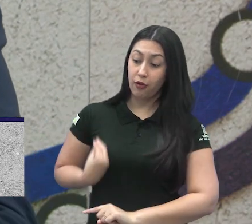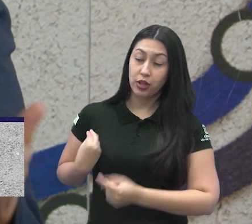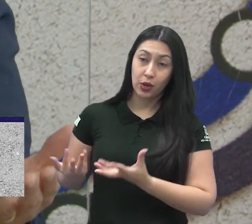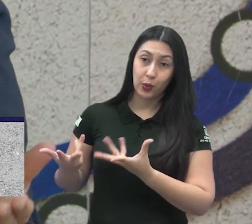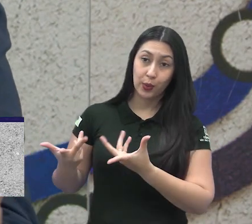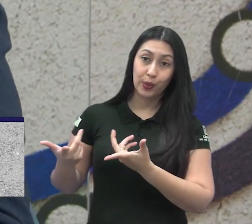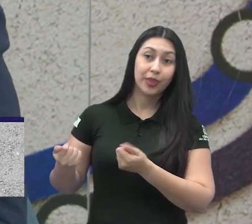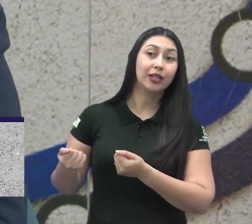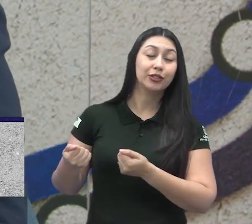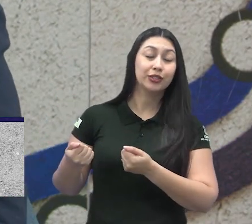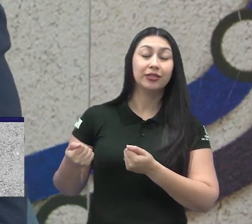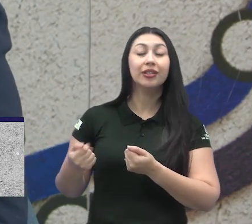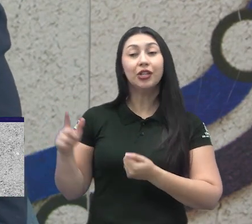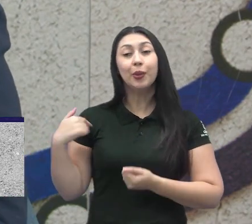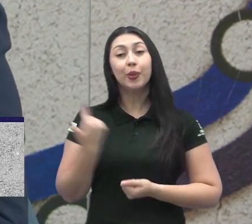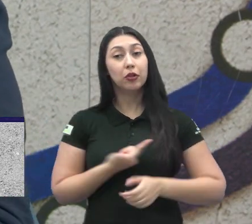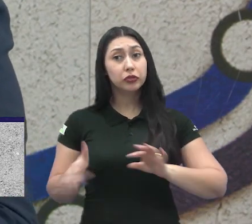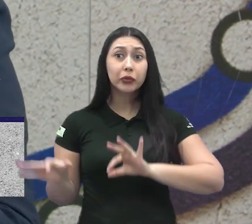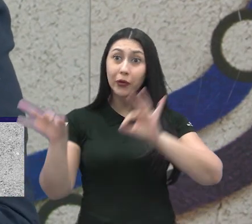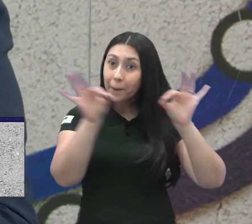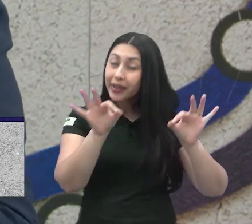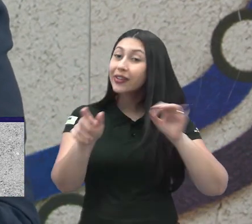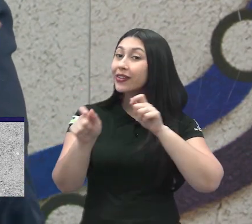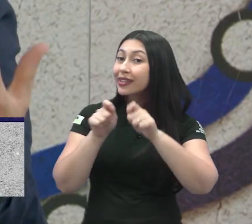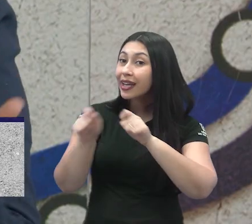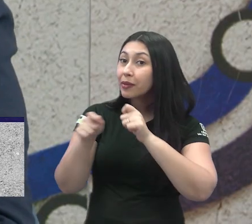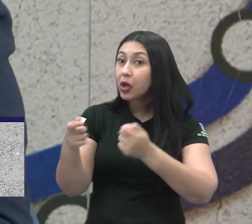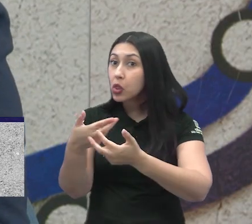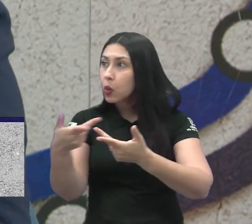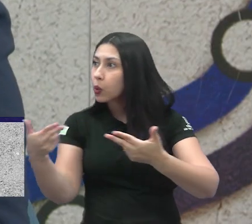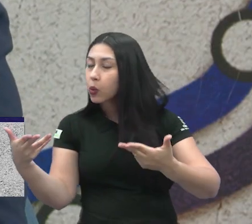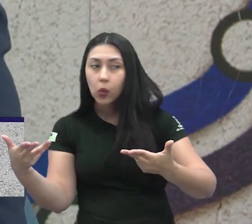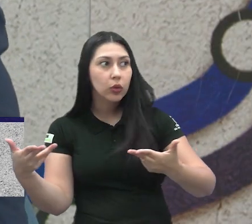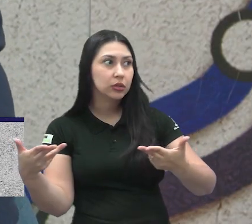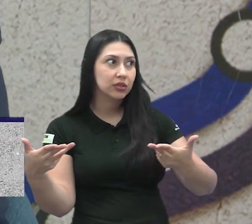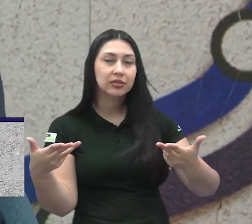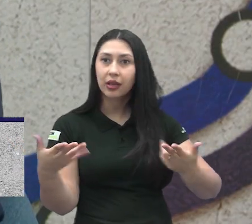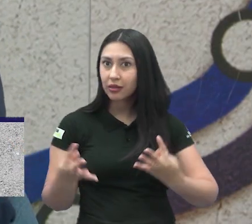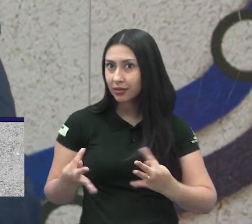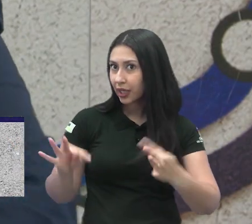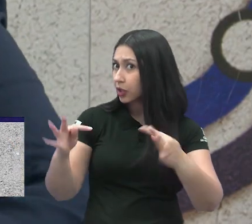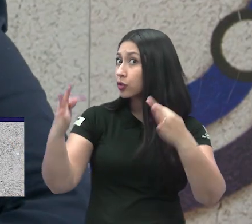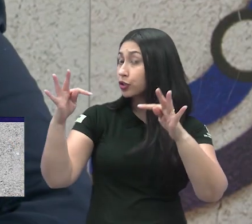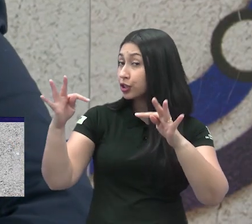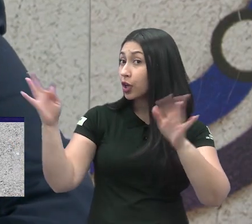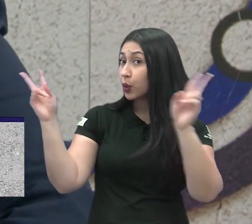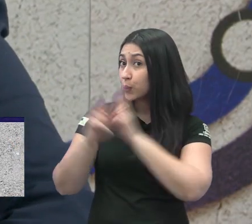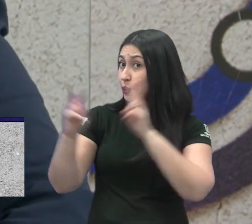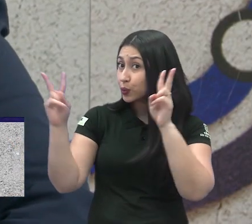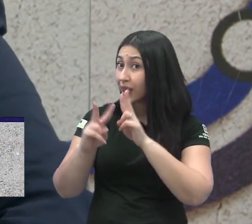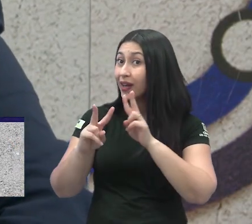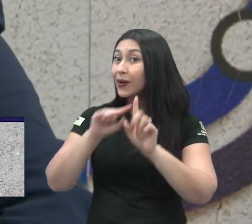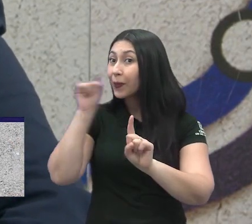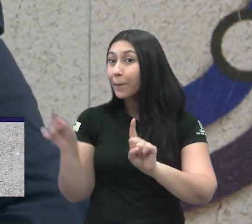produção. Tanto que a gente viu na reportagem ali as coisas que tinham, né, enfim, tecnologias, ventiladores para melhorar